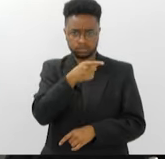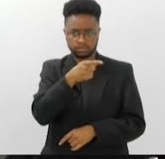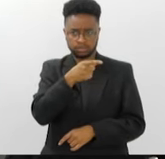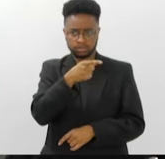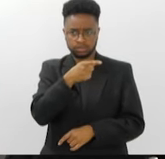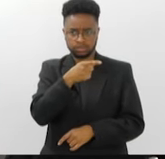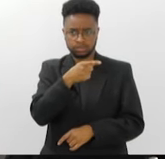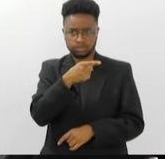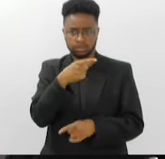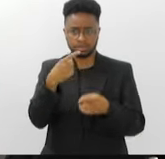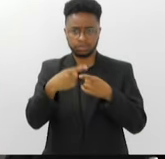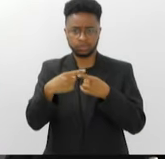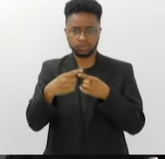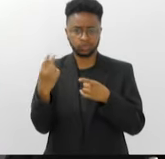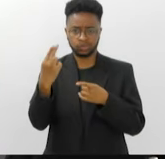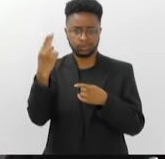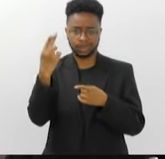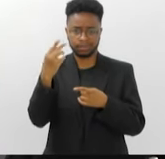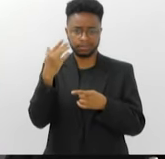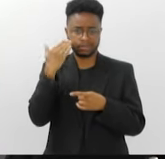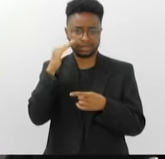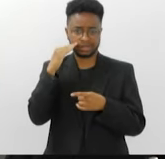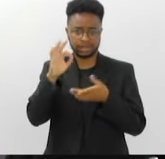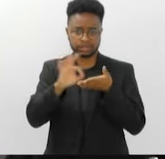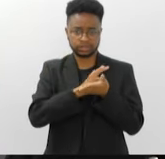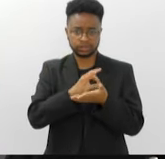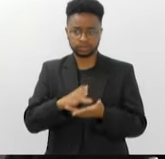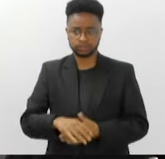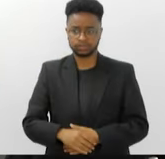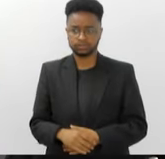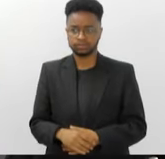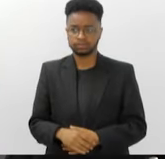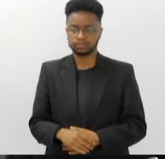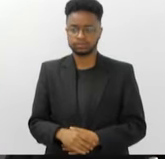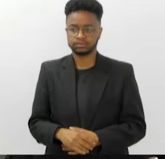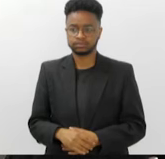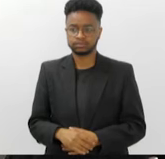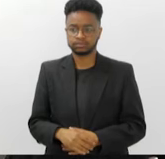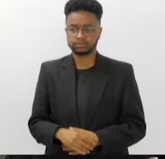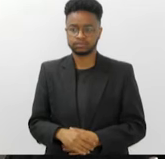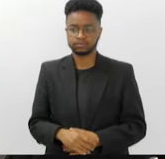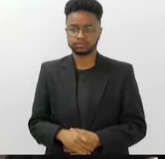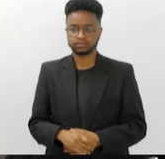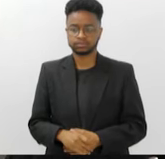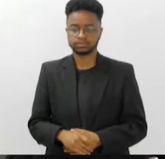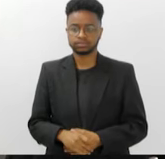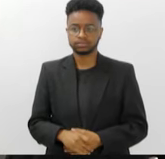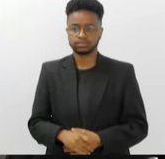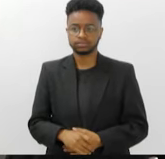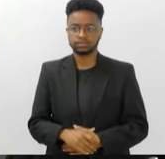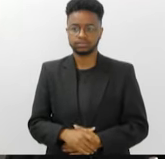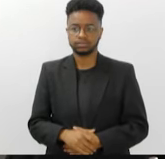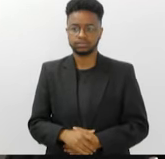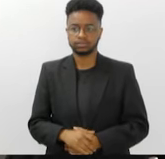Não, porque não dá para entender a assinatura aqui. Bota Luiz Paulo, né? Agora você deu.